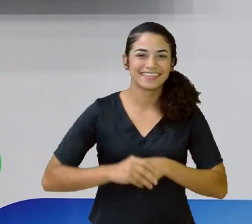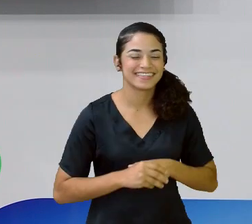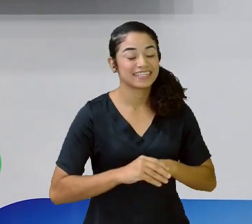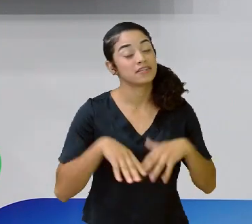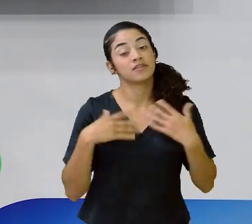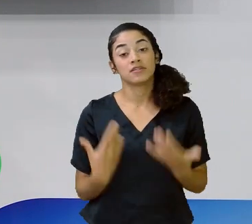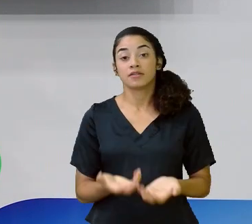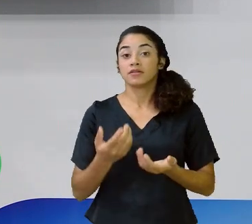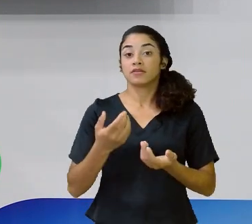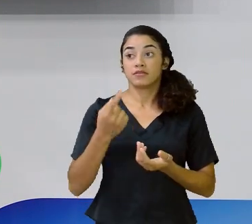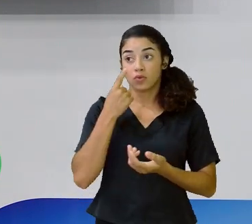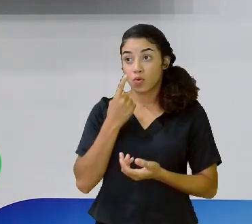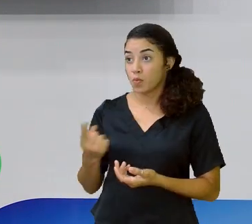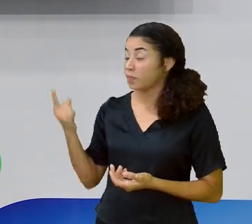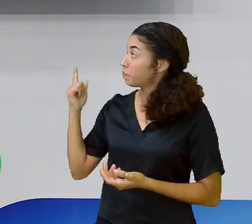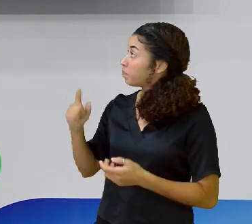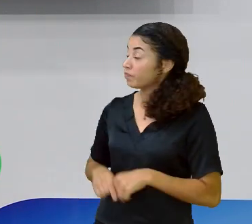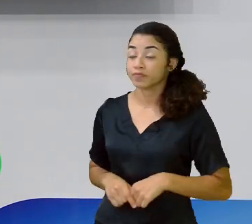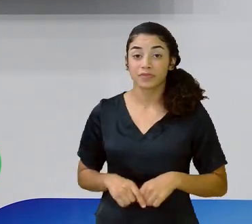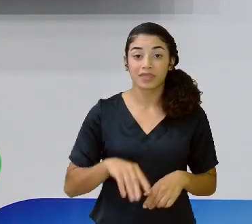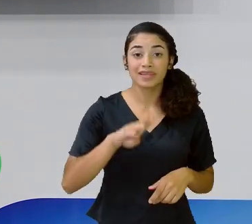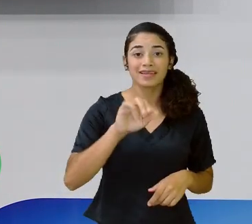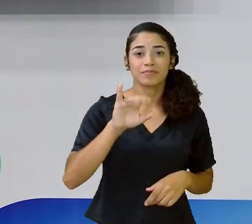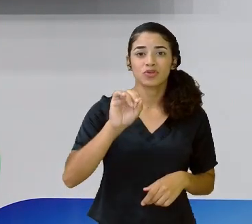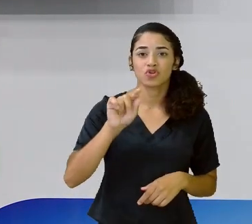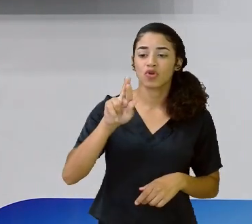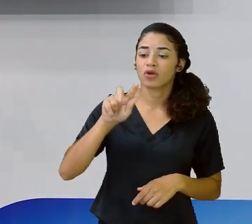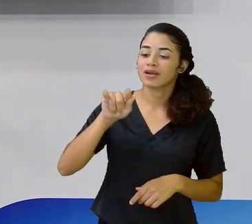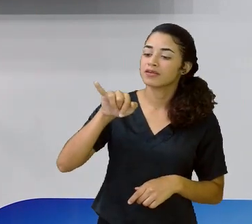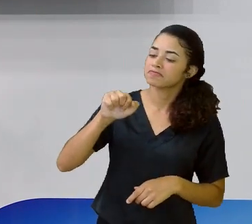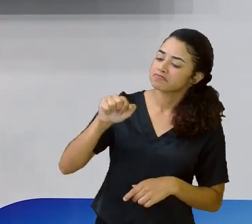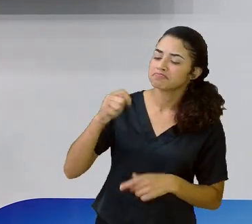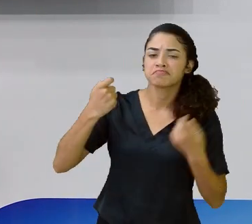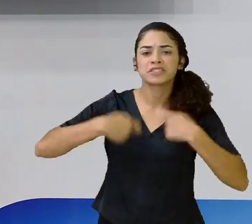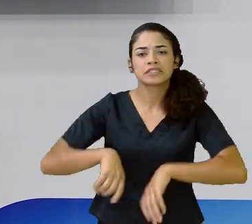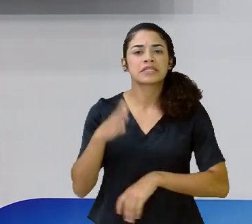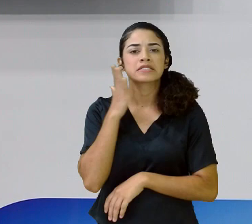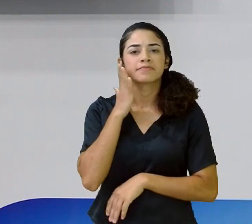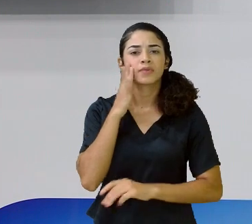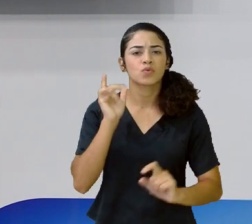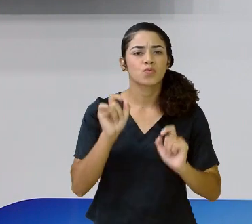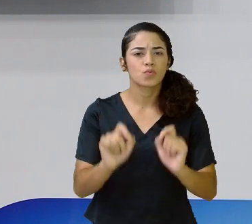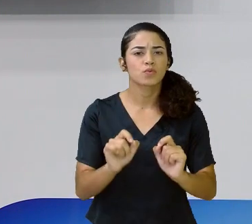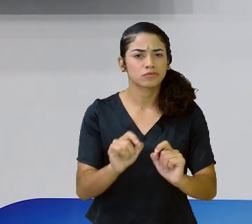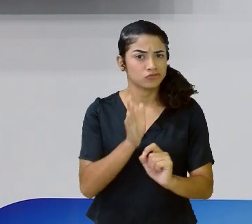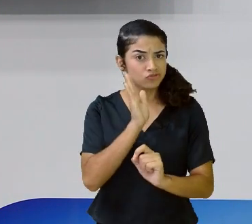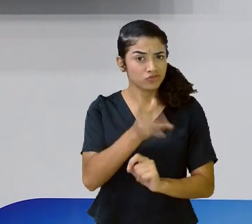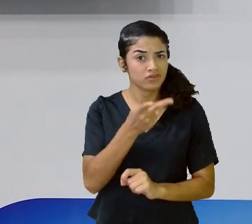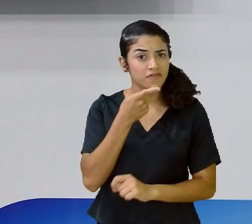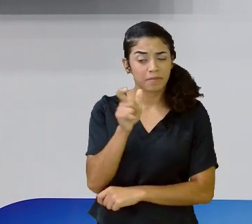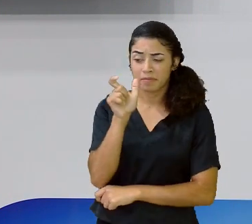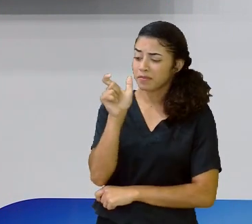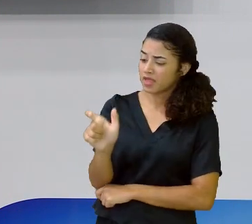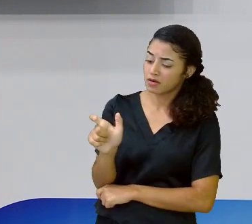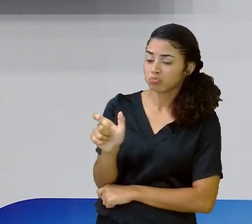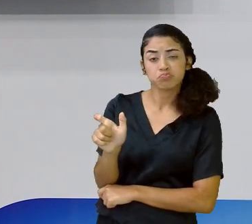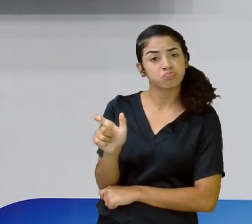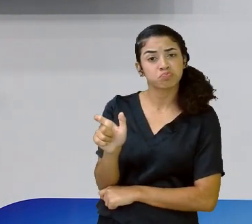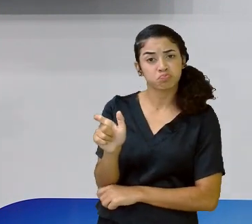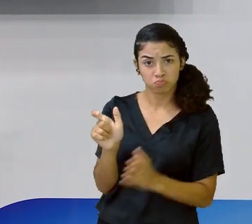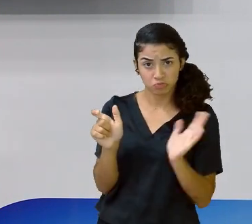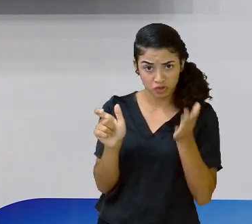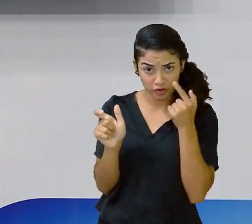só, gente, biografia. O que a gente tem que falar e entender sobre biografia? Você já ouviu essa palavra